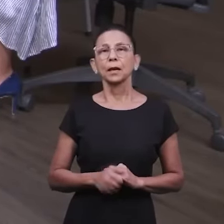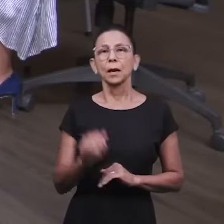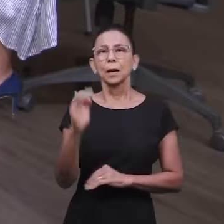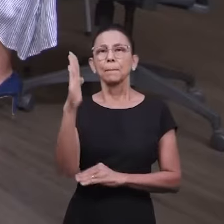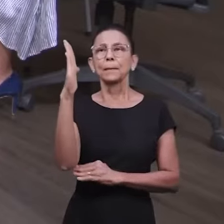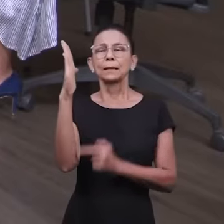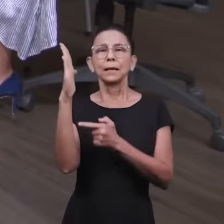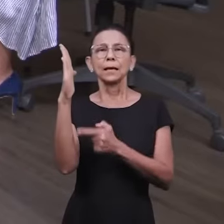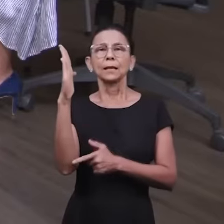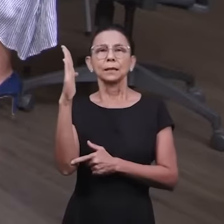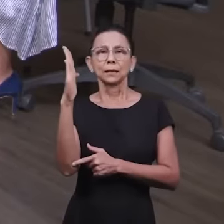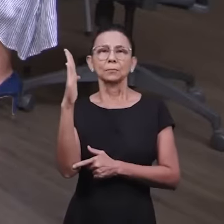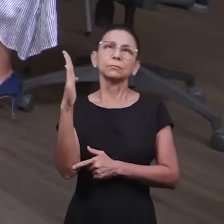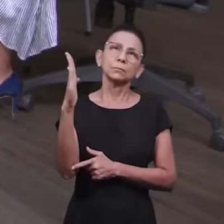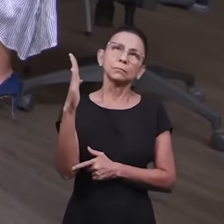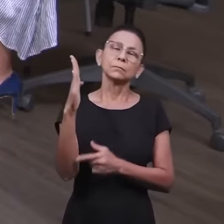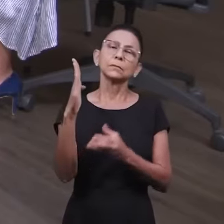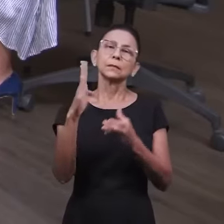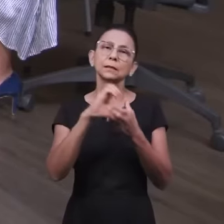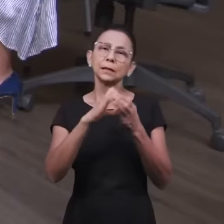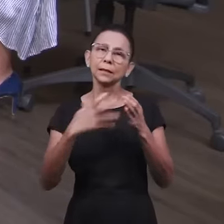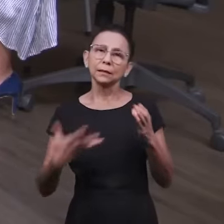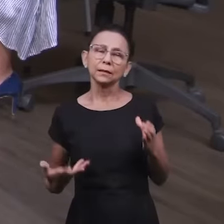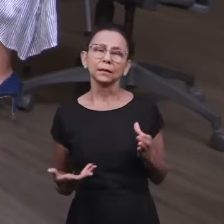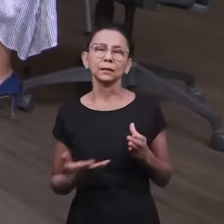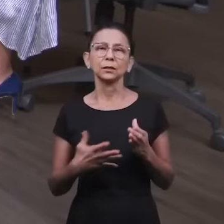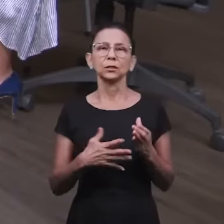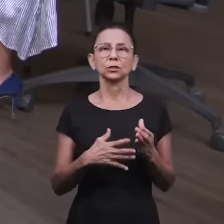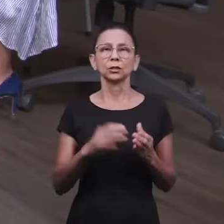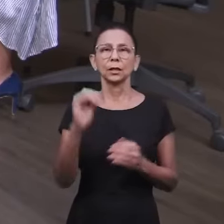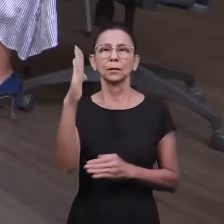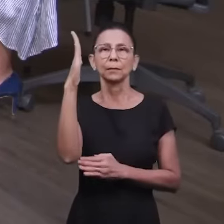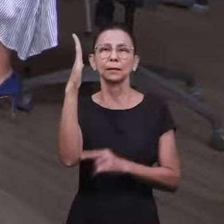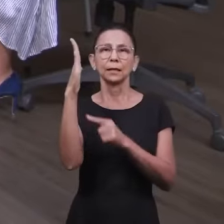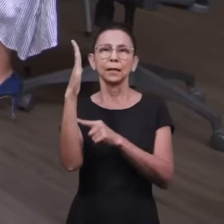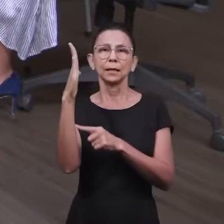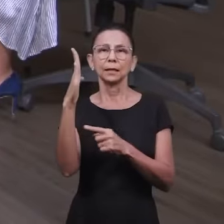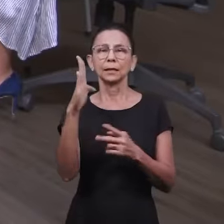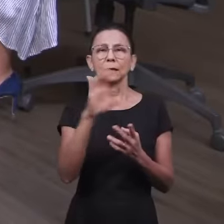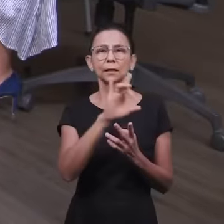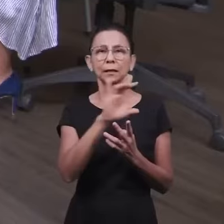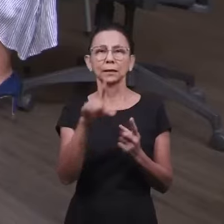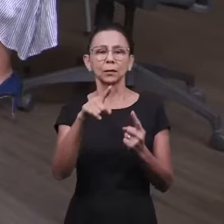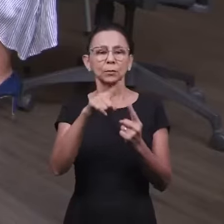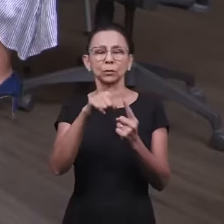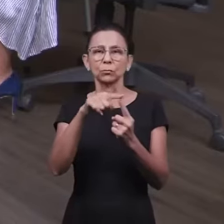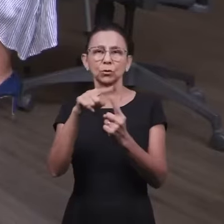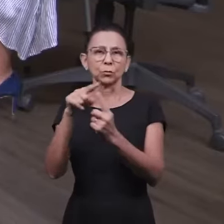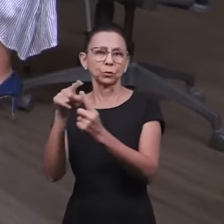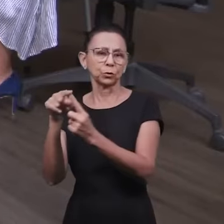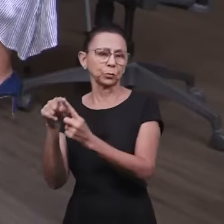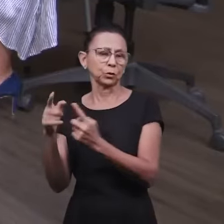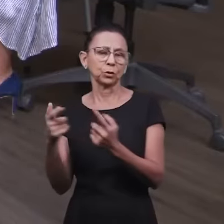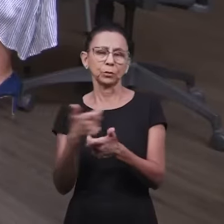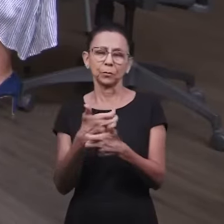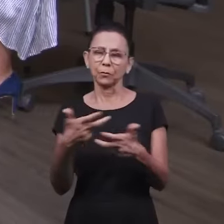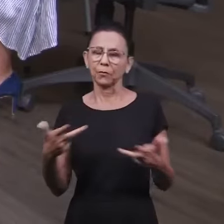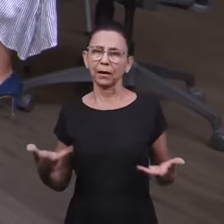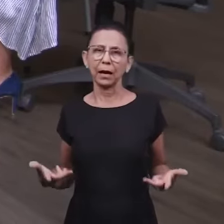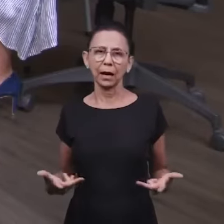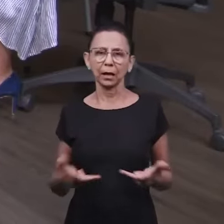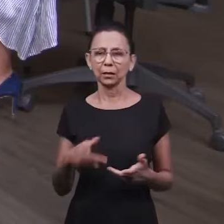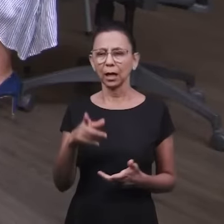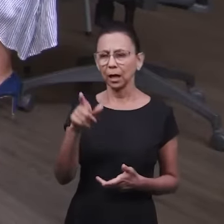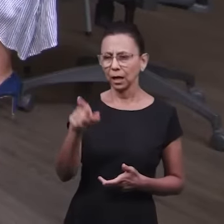madeira é para fazer a arca. Se presta é a varanda da igreja, como fala. Essa madeira é boa